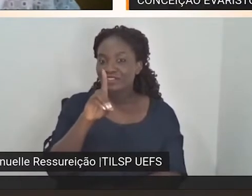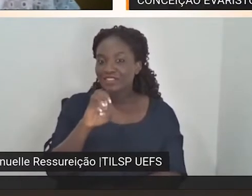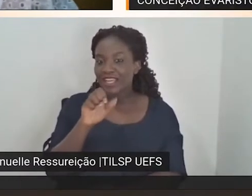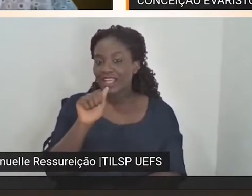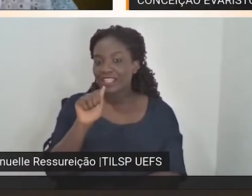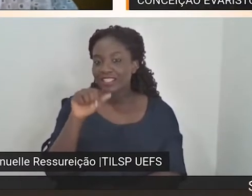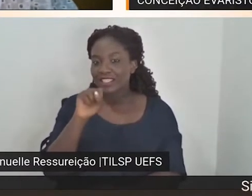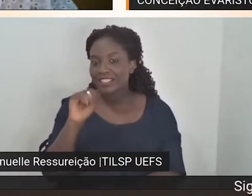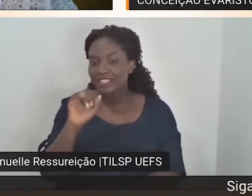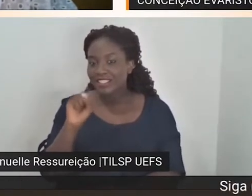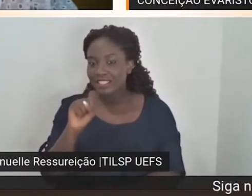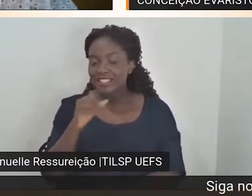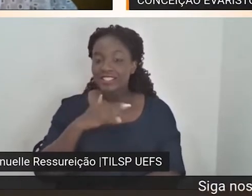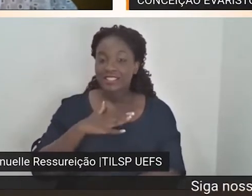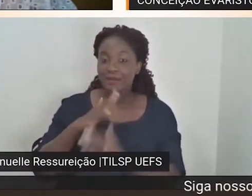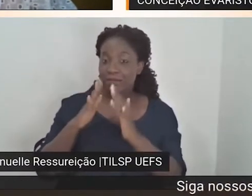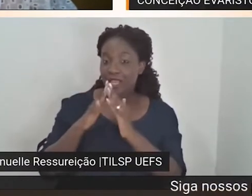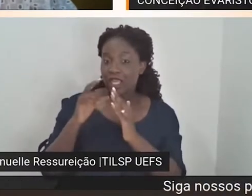biblioteca intensa.